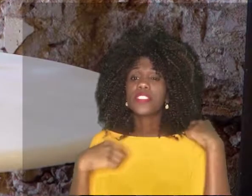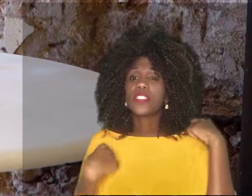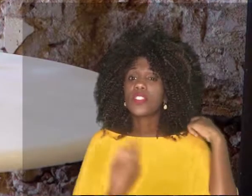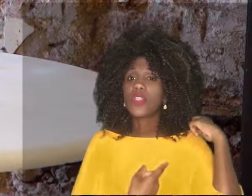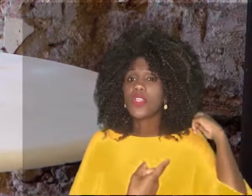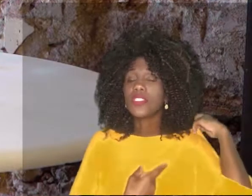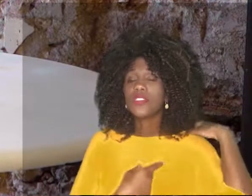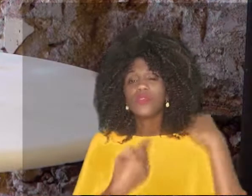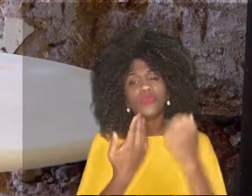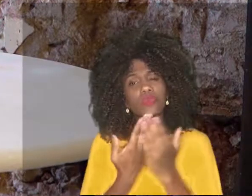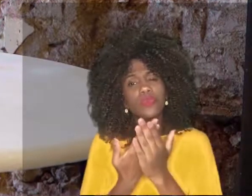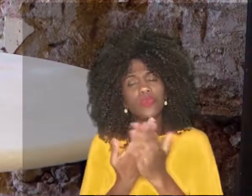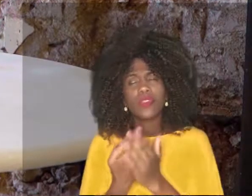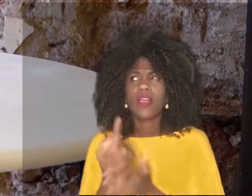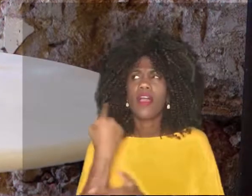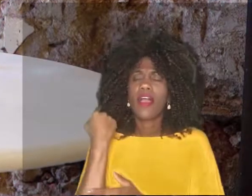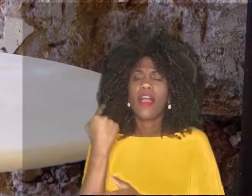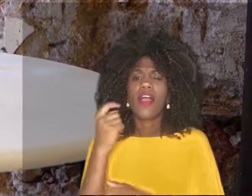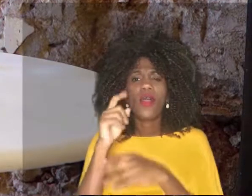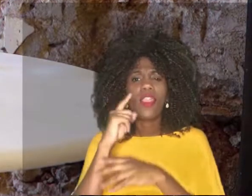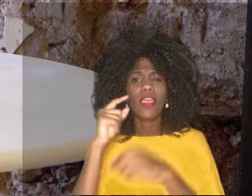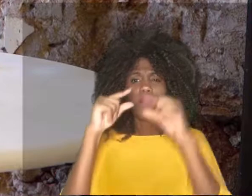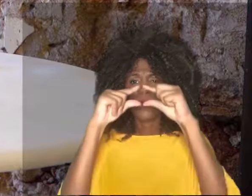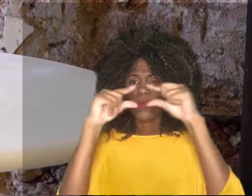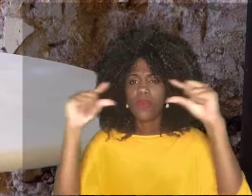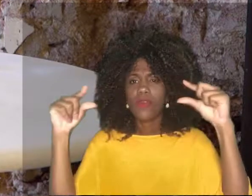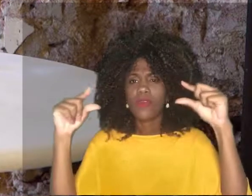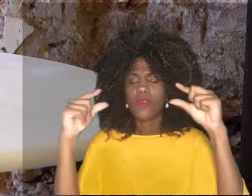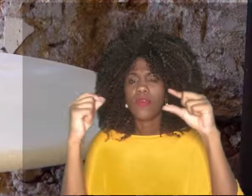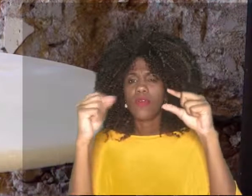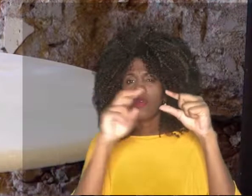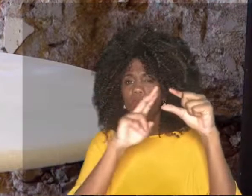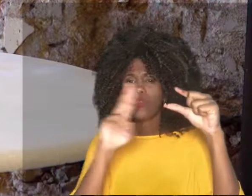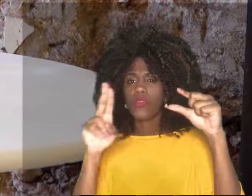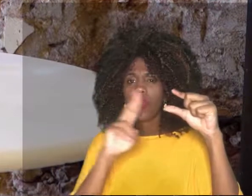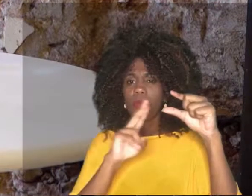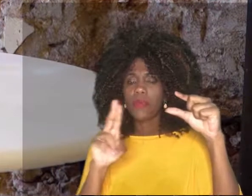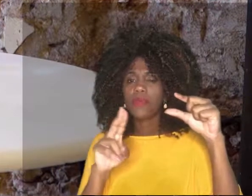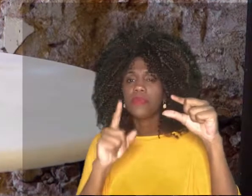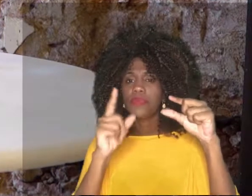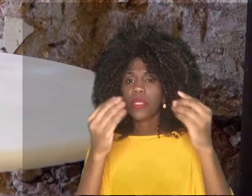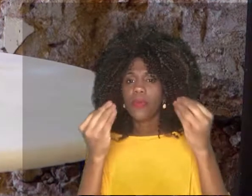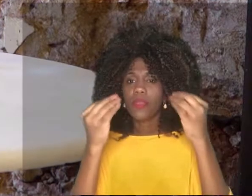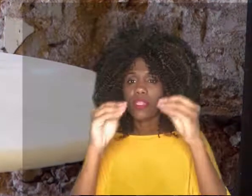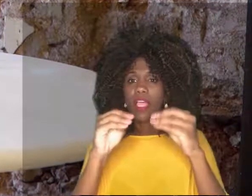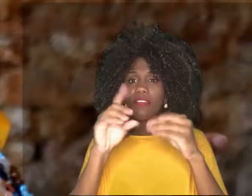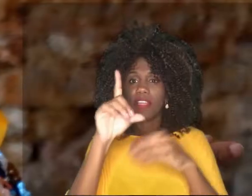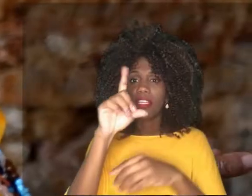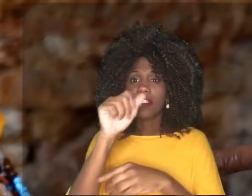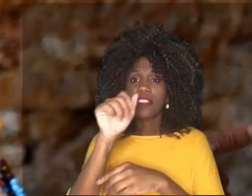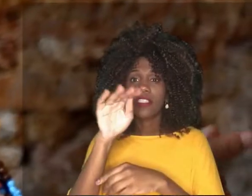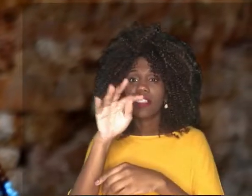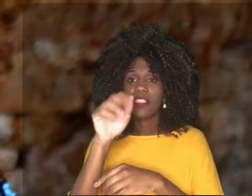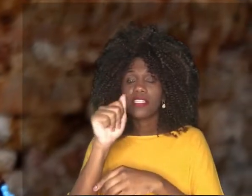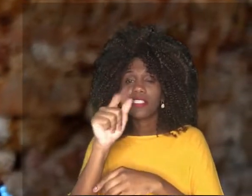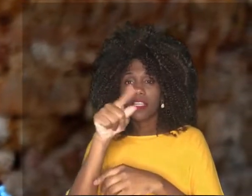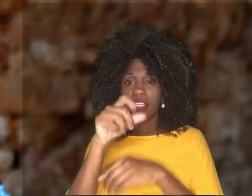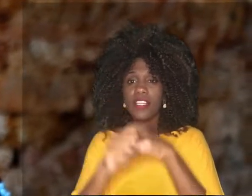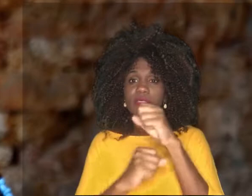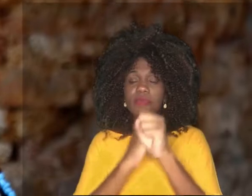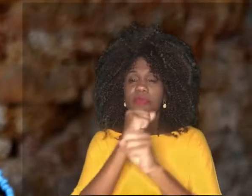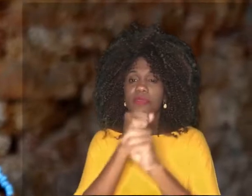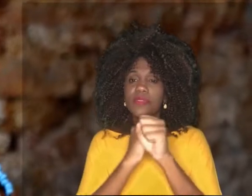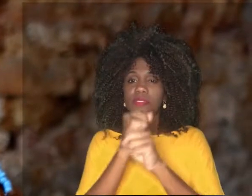e eu me lembro, né, do cabeçalho, né, que botava a data e o